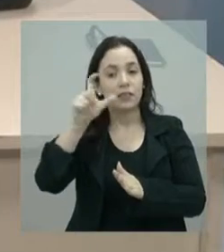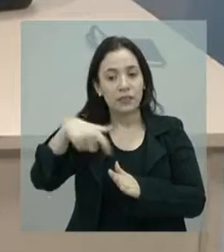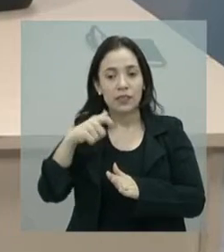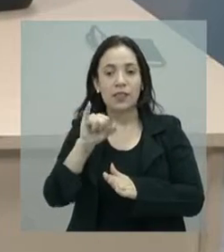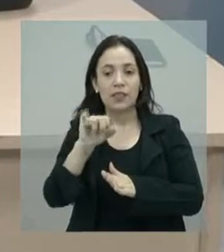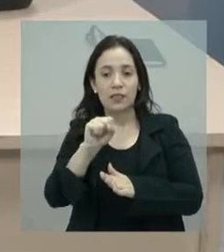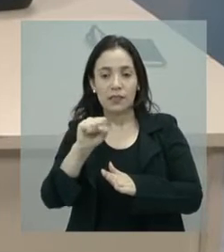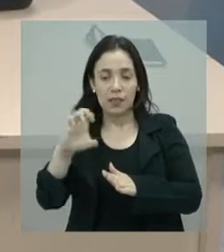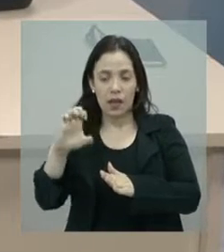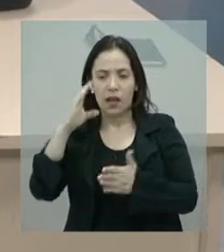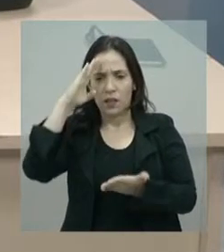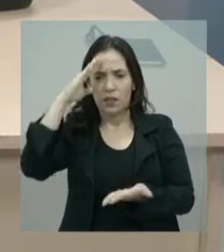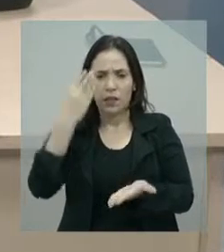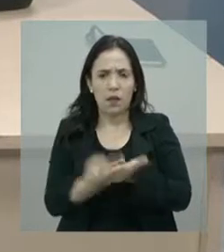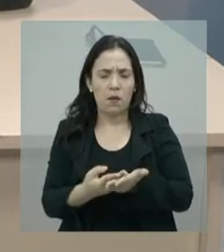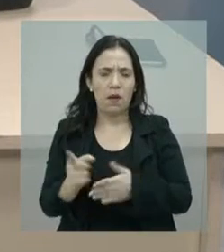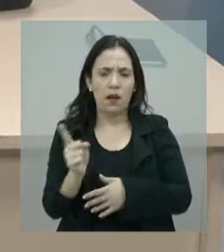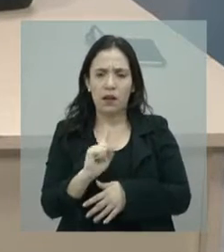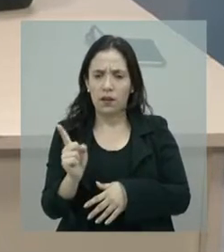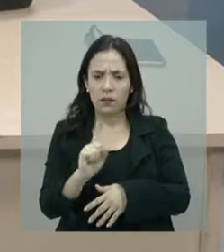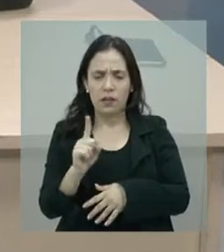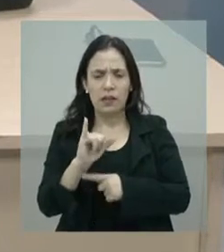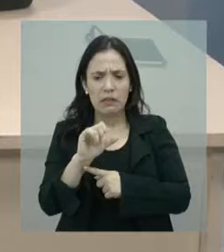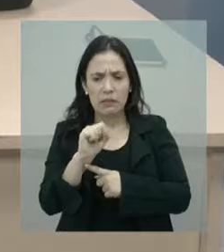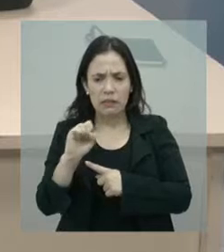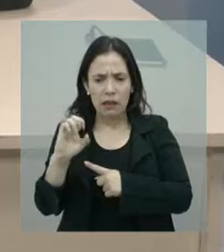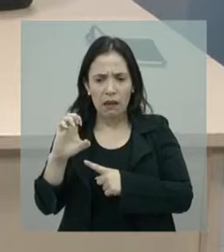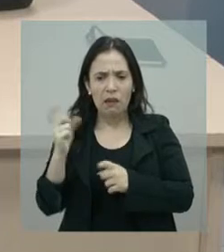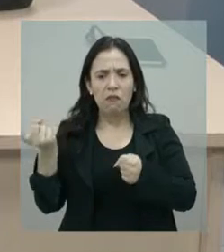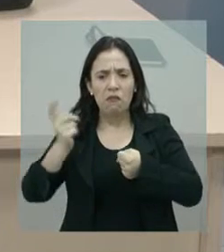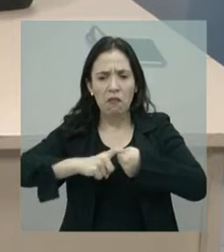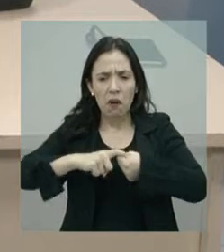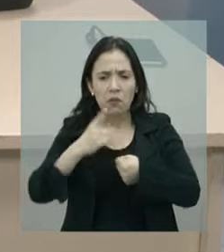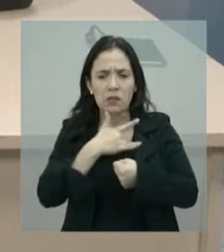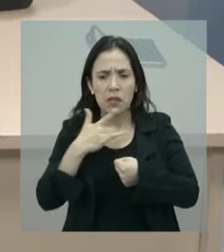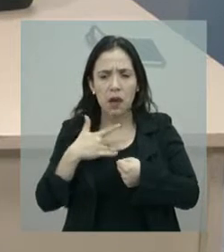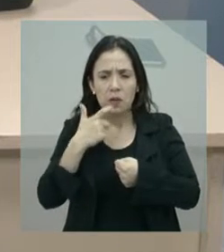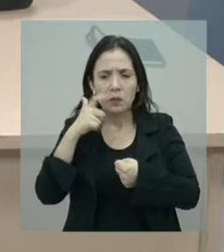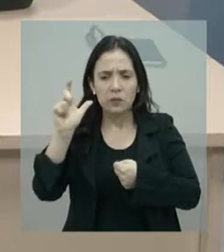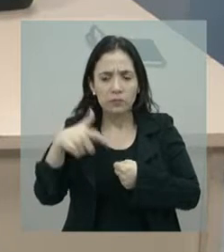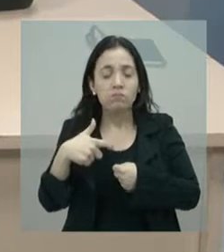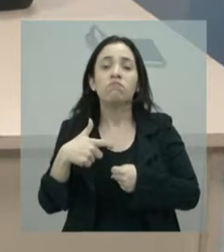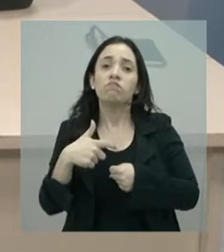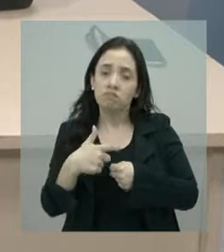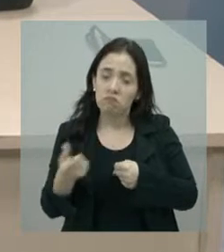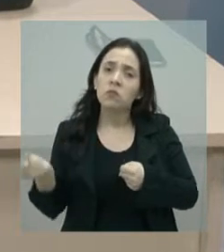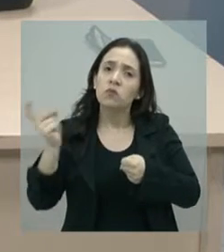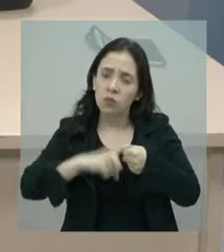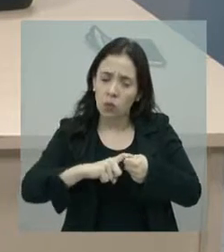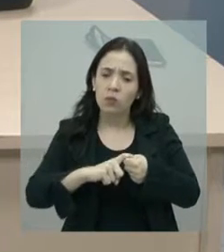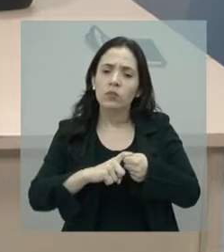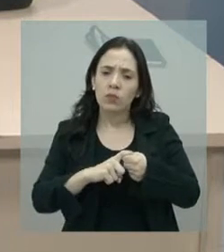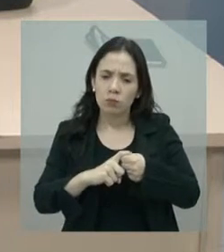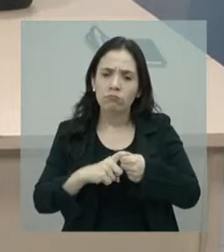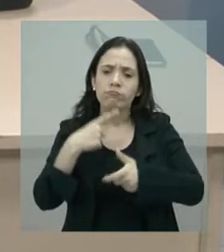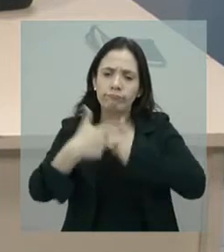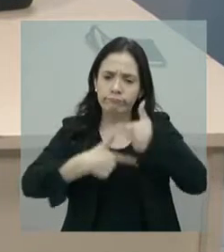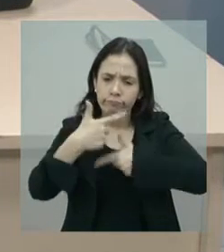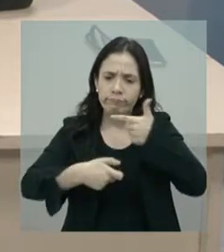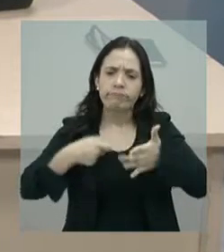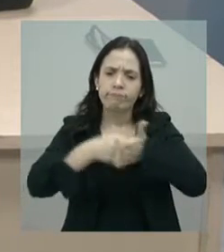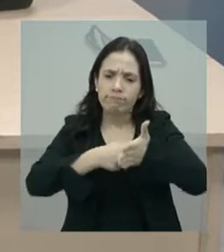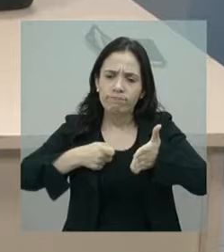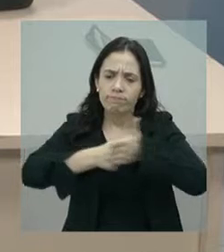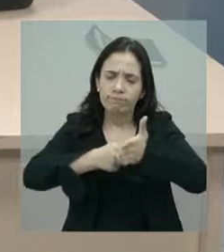ninguém acreditava que o ISEC ia voltar a funcionar bem. E voltou. E voltou, como nós dissemos. Foi uma das bandeiras da